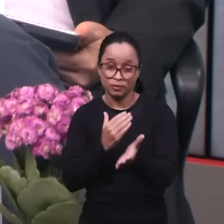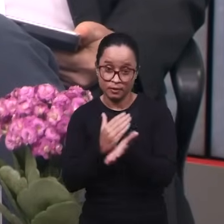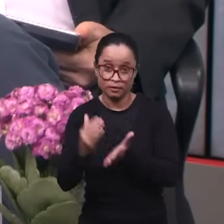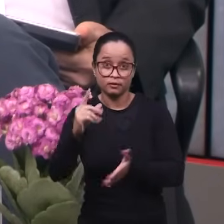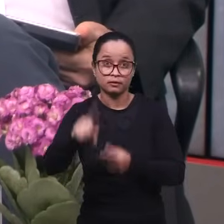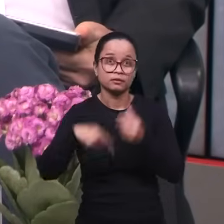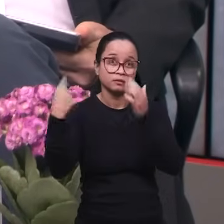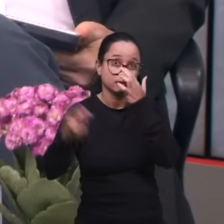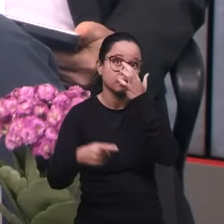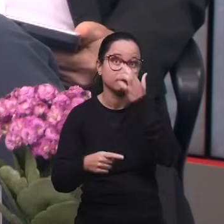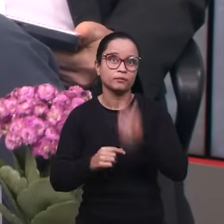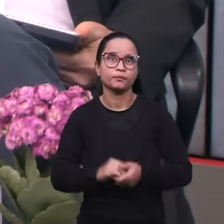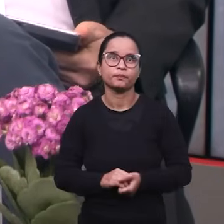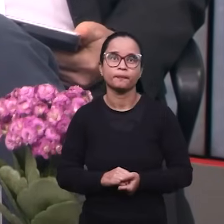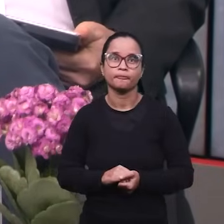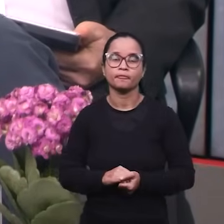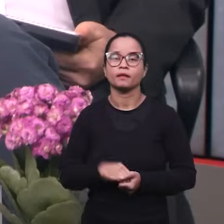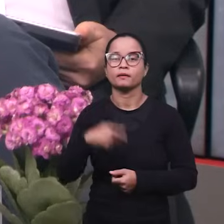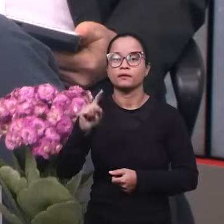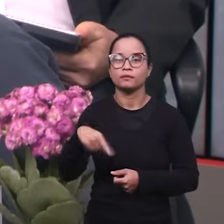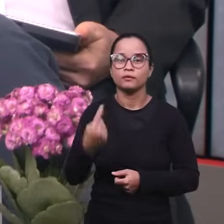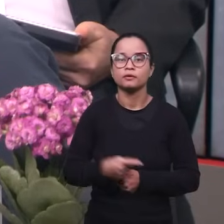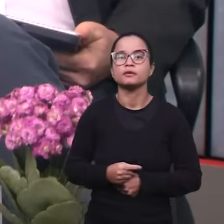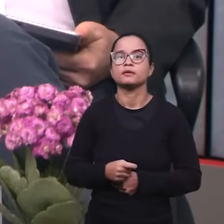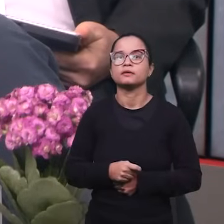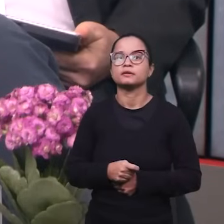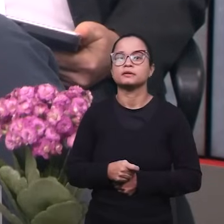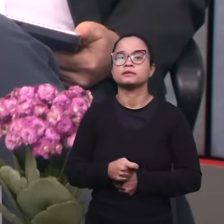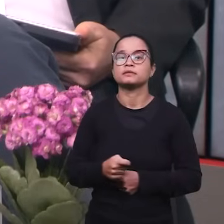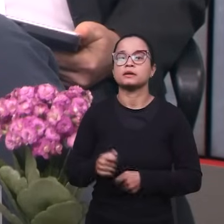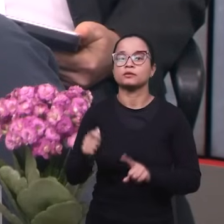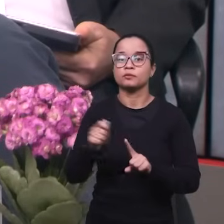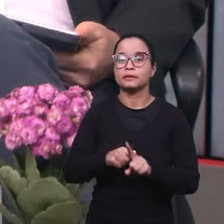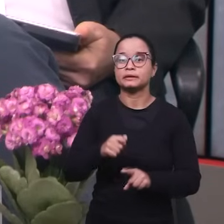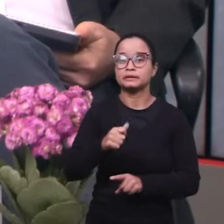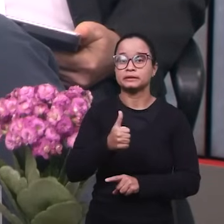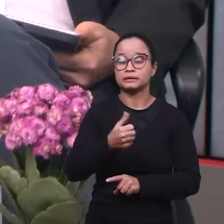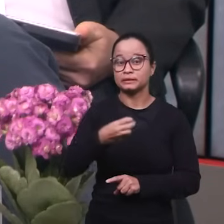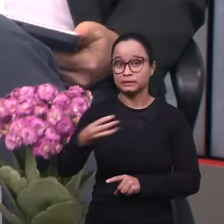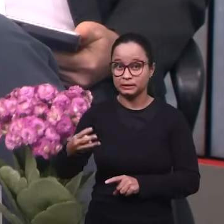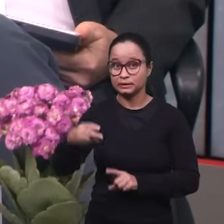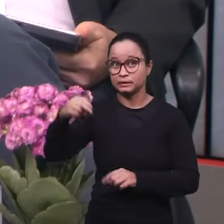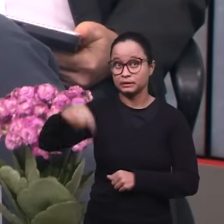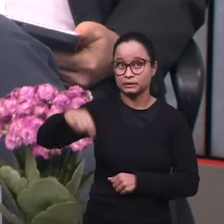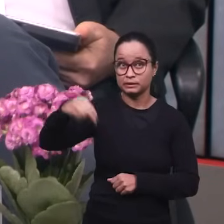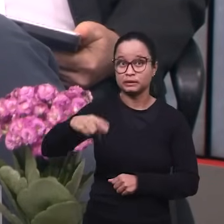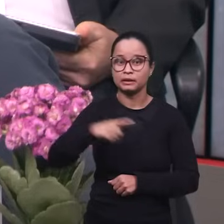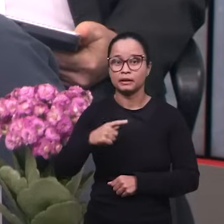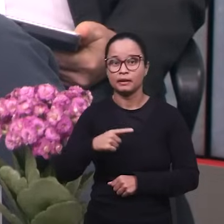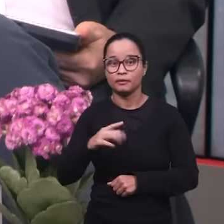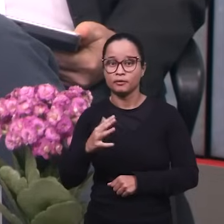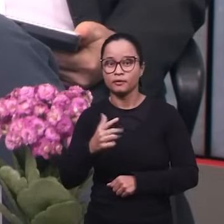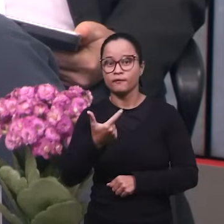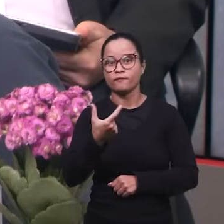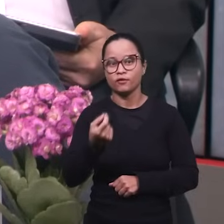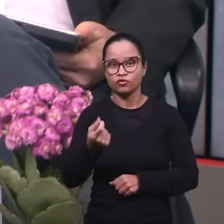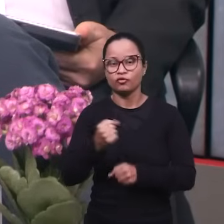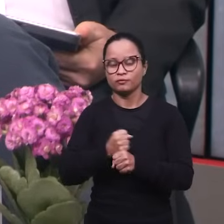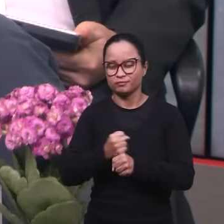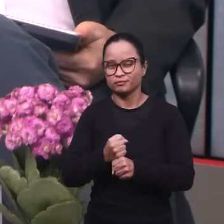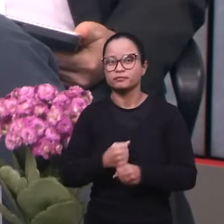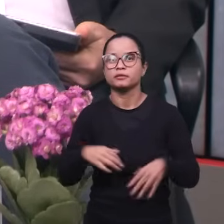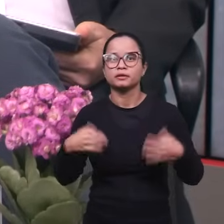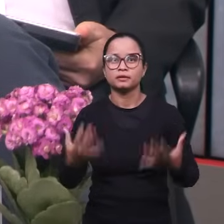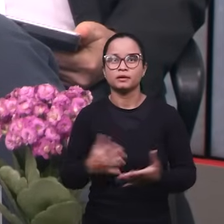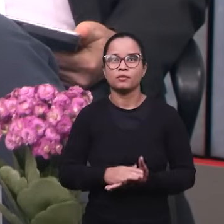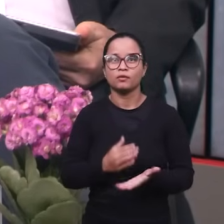começaram a contribuir depois de 13 de novembro de 2019, vocês precisam ter pelo menos 20 anos de contribuição. E aí começa